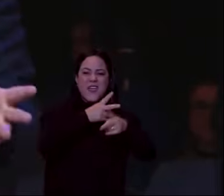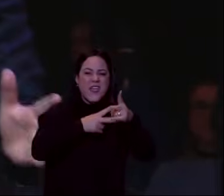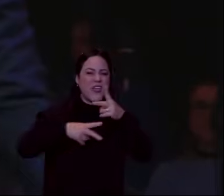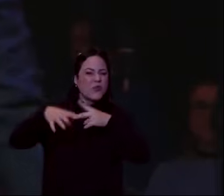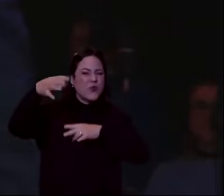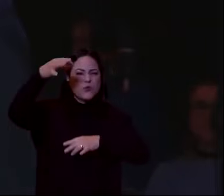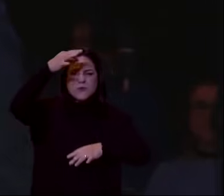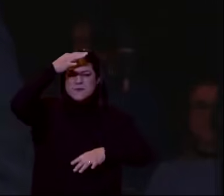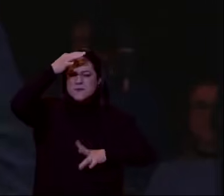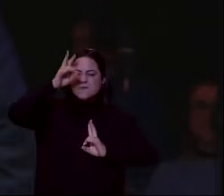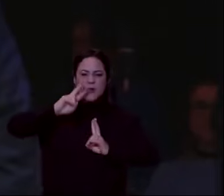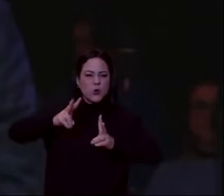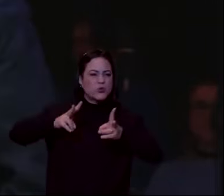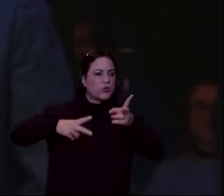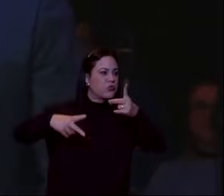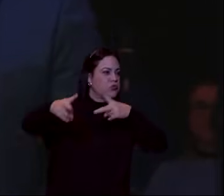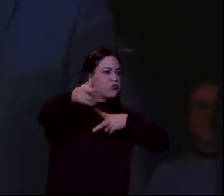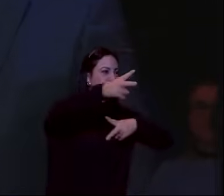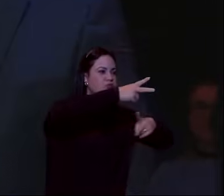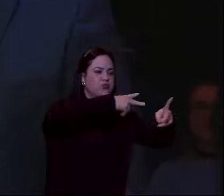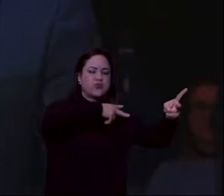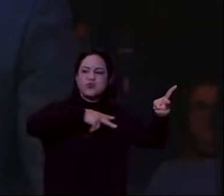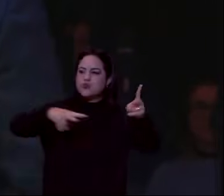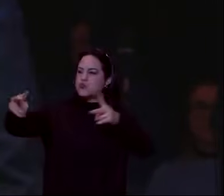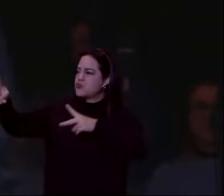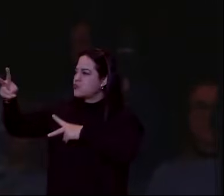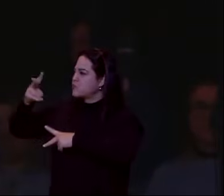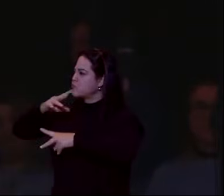está ecoando.